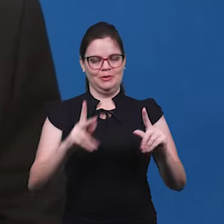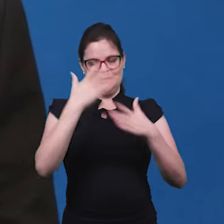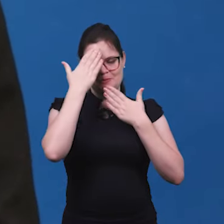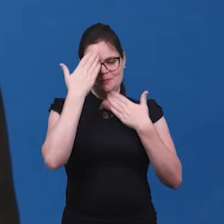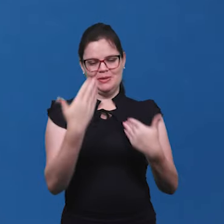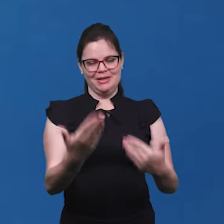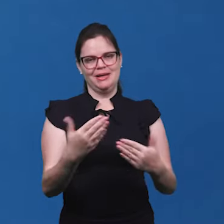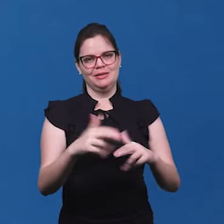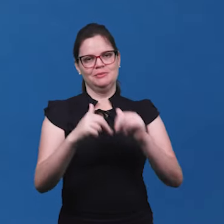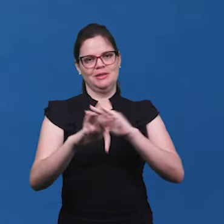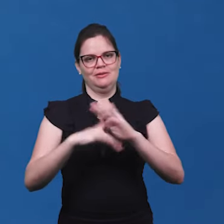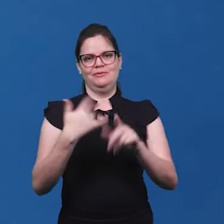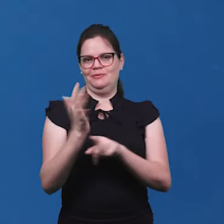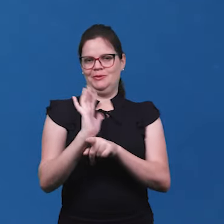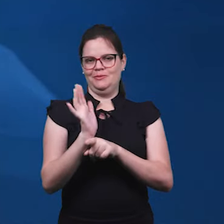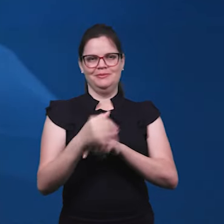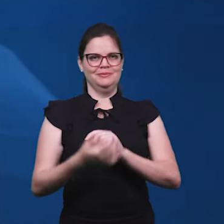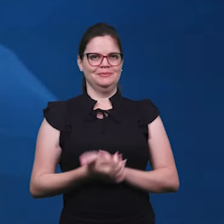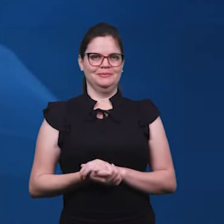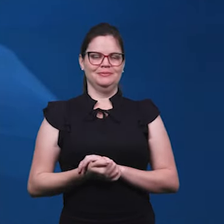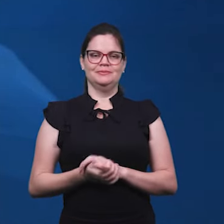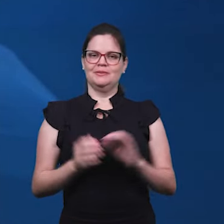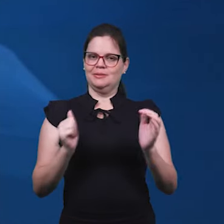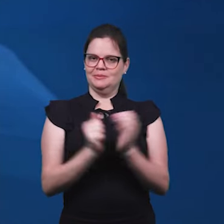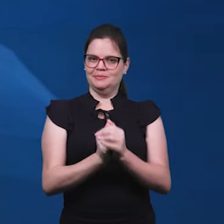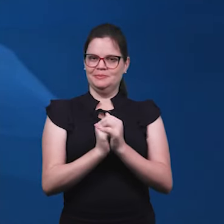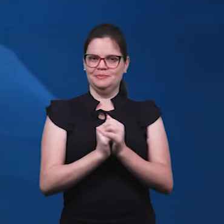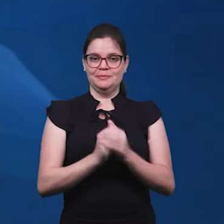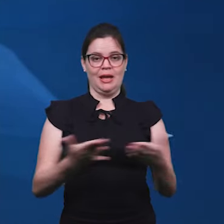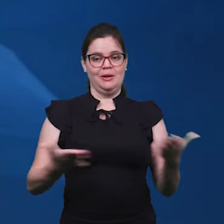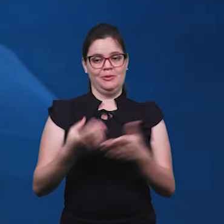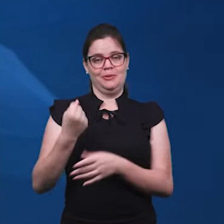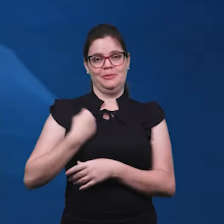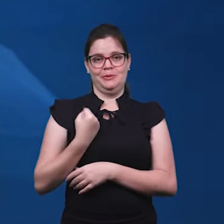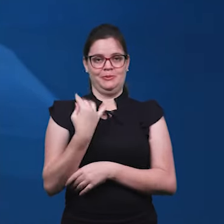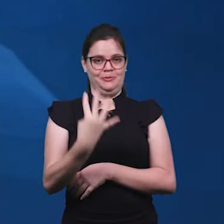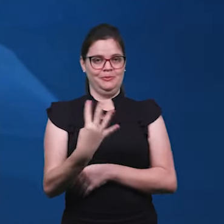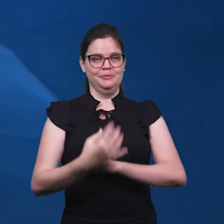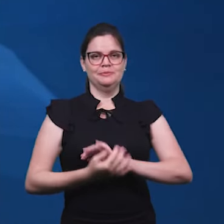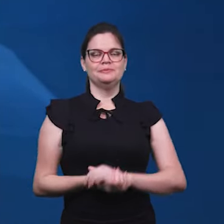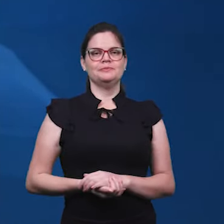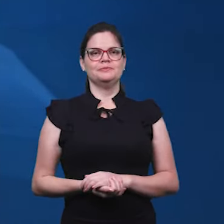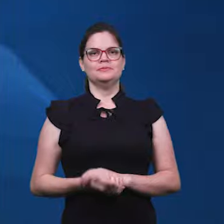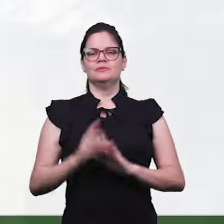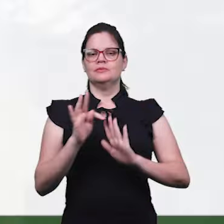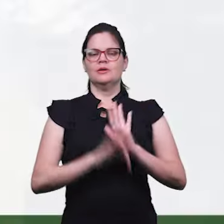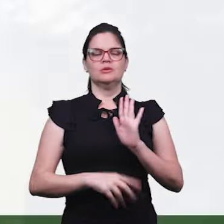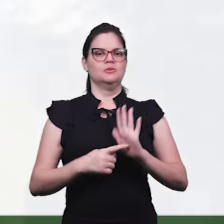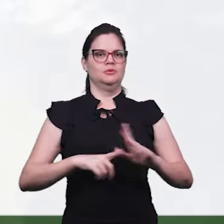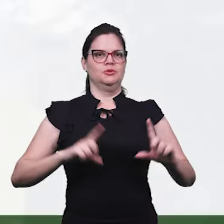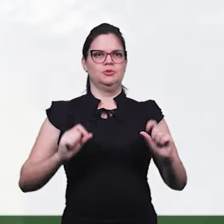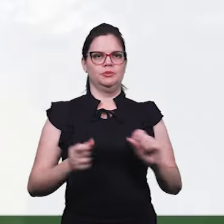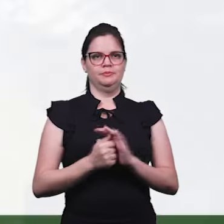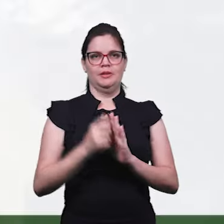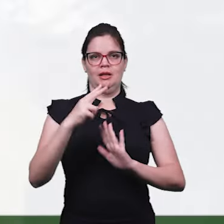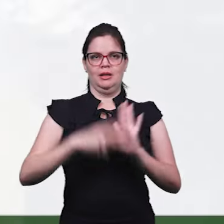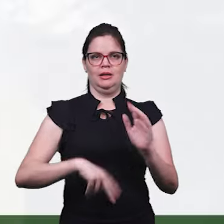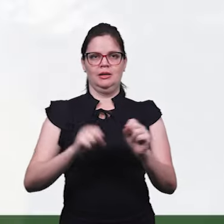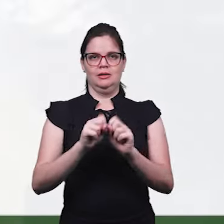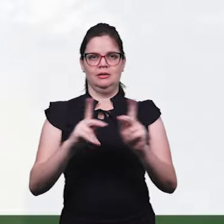obrigado, Axa, pela sua participação. Amém, irmãos? Vamos agora para a quarta pergunta. E a quarta pergunta diz assim, lendo